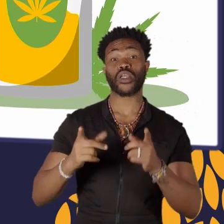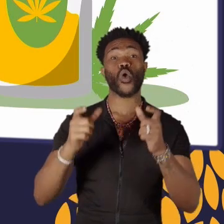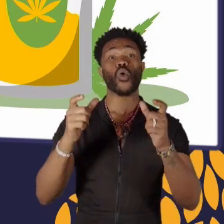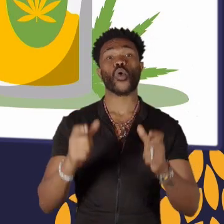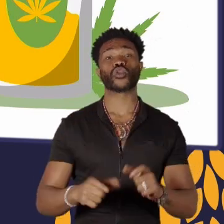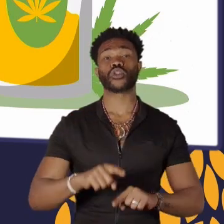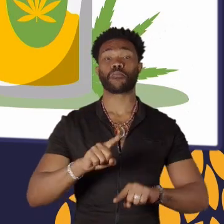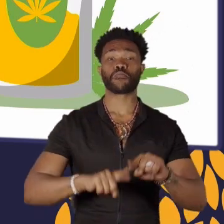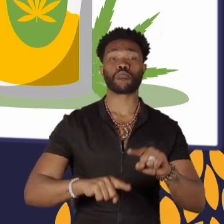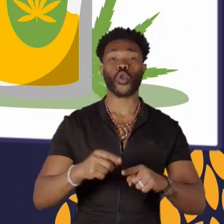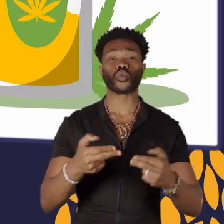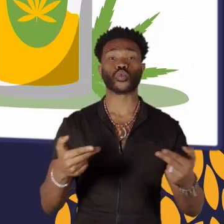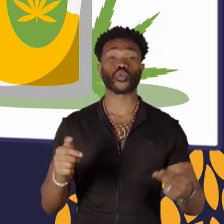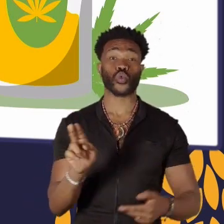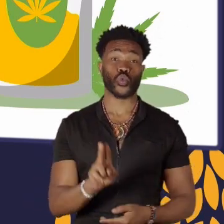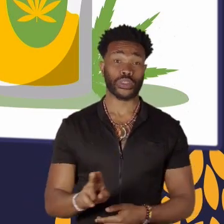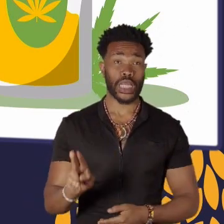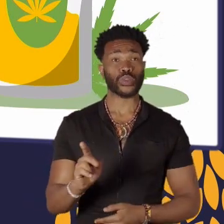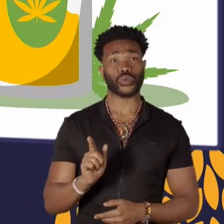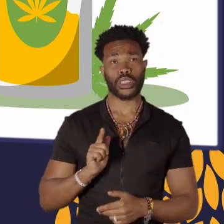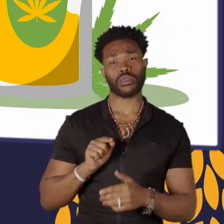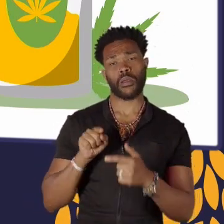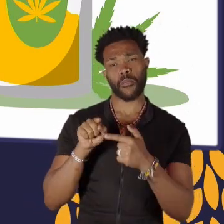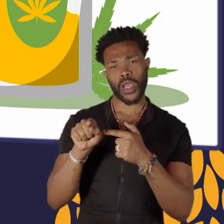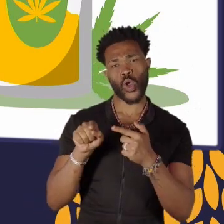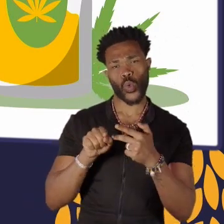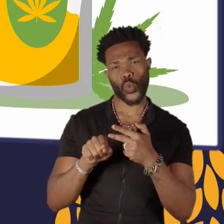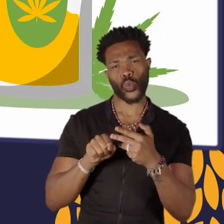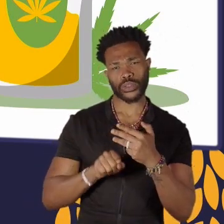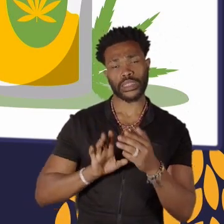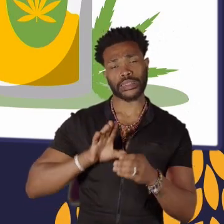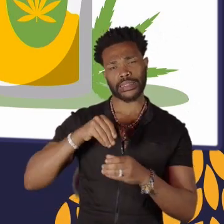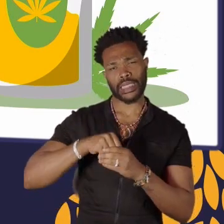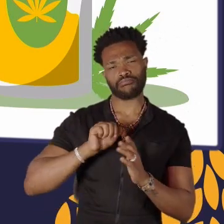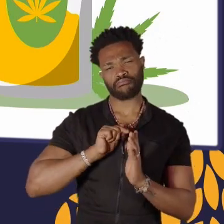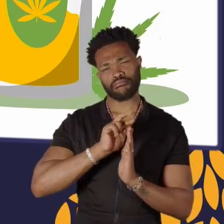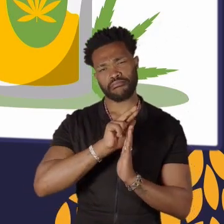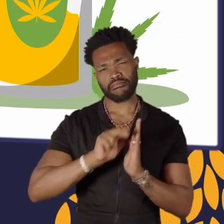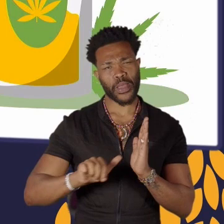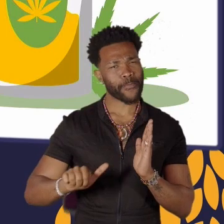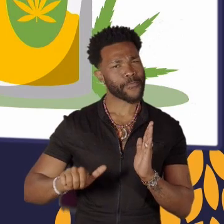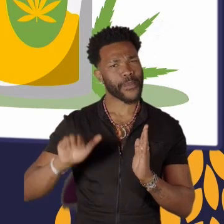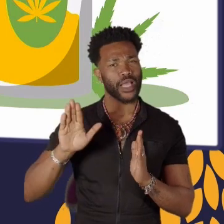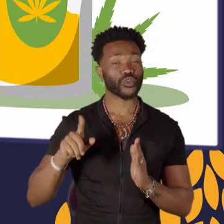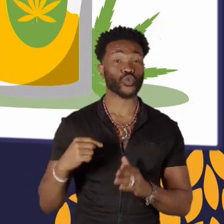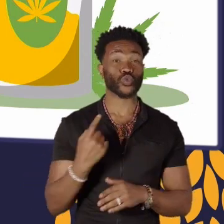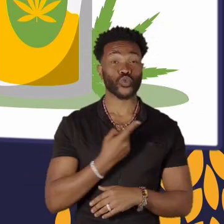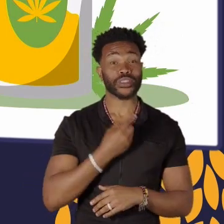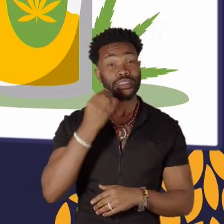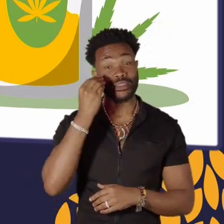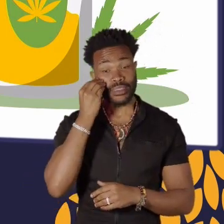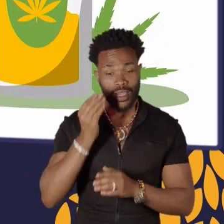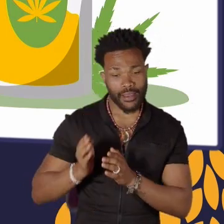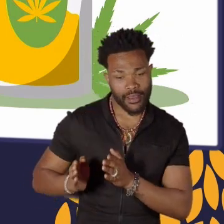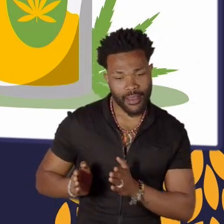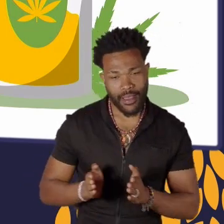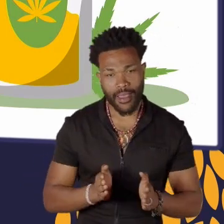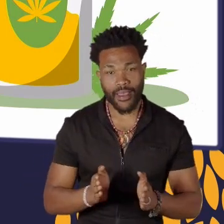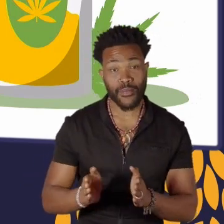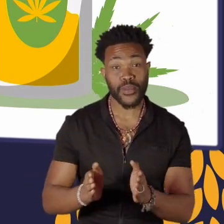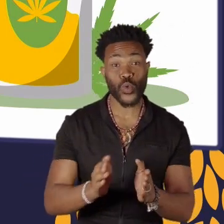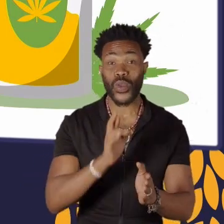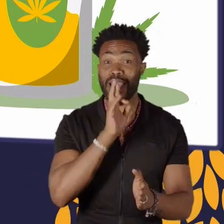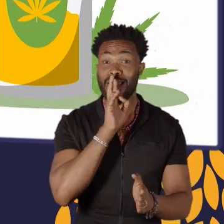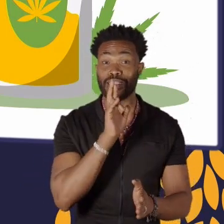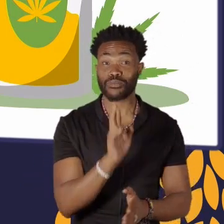produtos serão usados. Então, são algumas perguntas dentro de tantas outras que a gente tem que tentar trilhar o caminho de